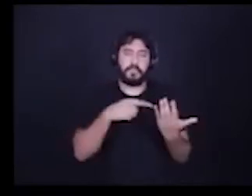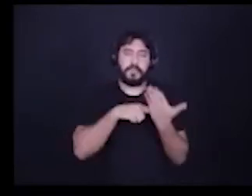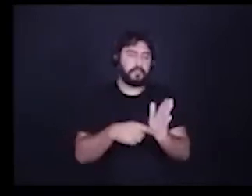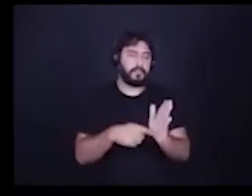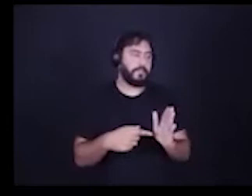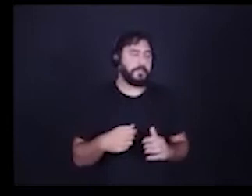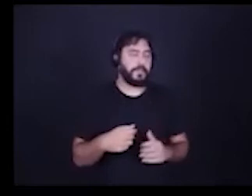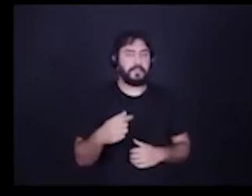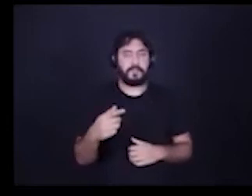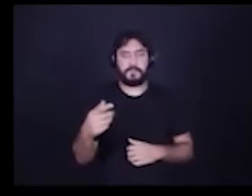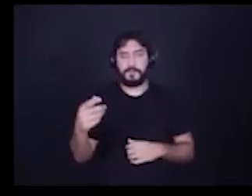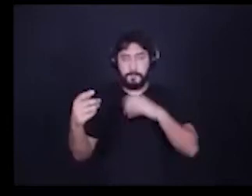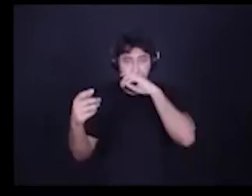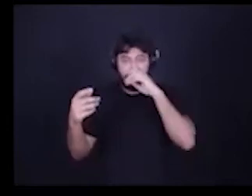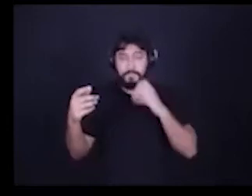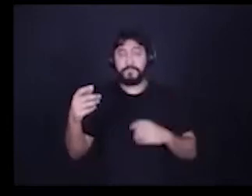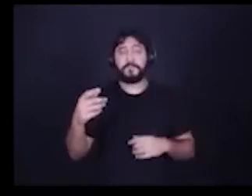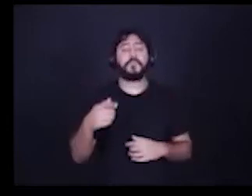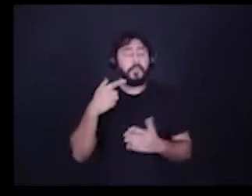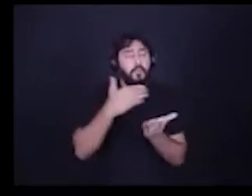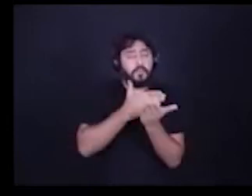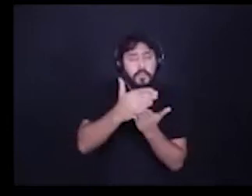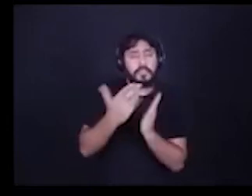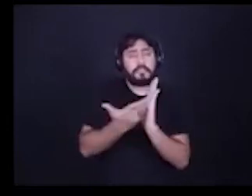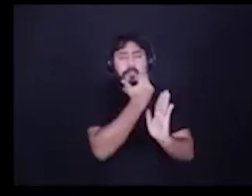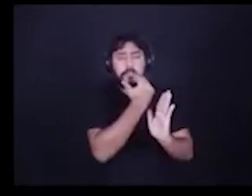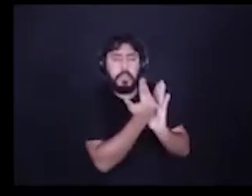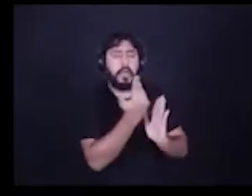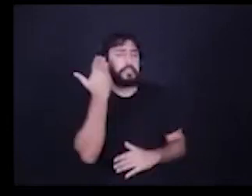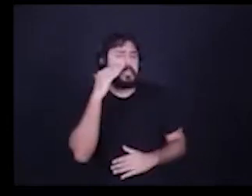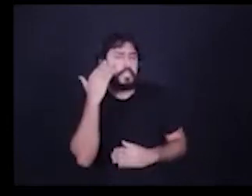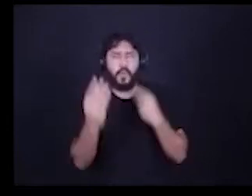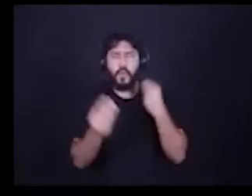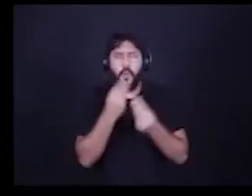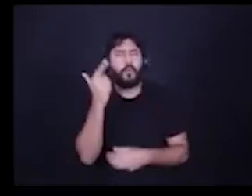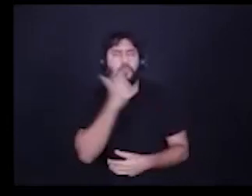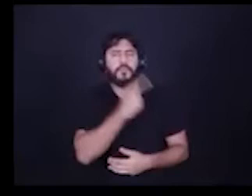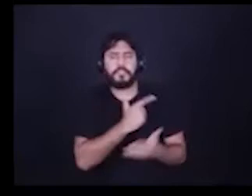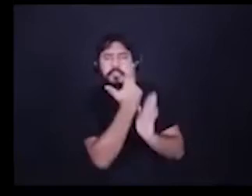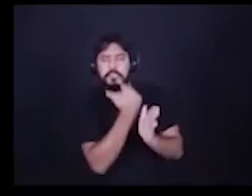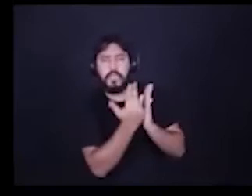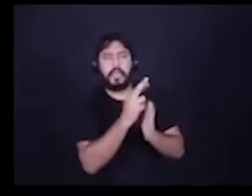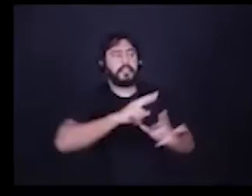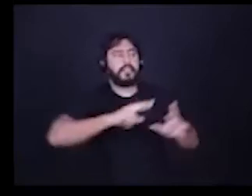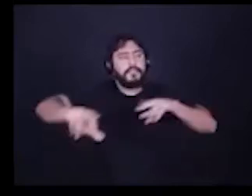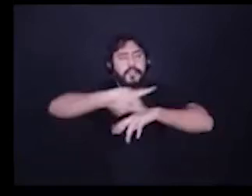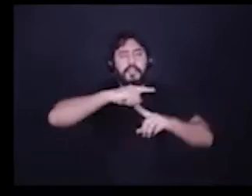comecei muito a desenhar, entender como é que eu conseguia desenhar diferentes tipos de balões de